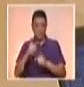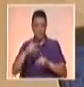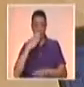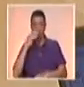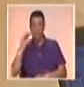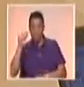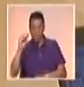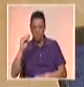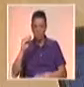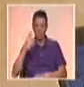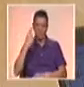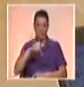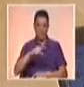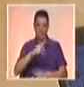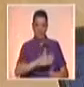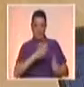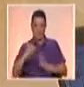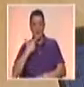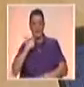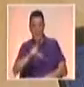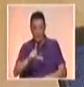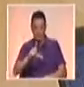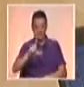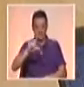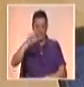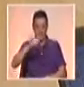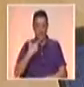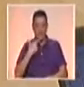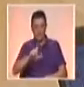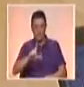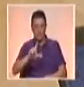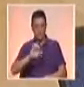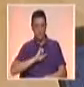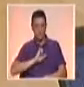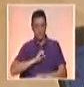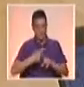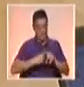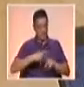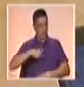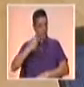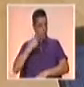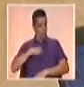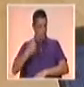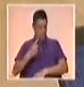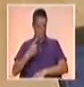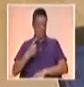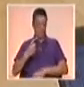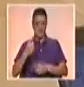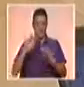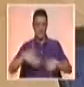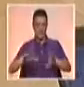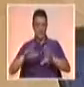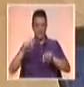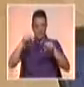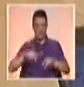aluno mais direcionado para as línguas e para... A questão das línguas sempre foi um interesse para mim. Uhum. E